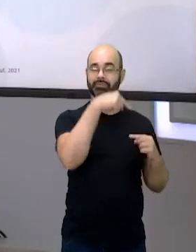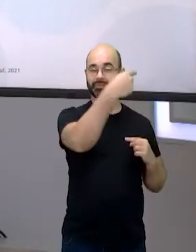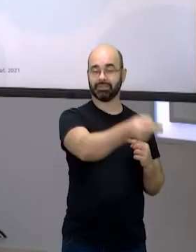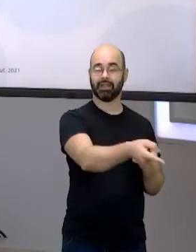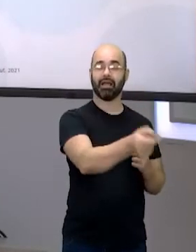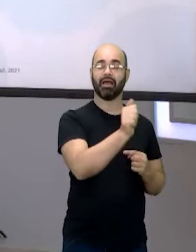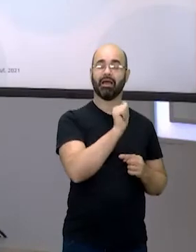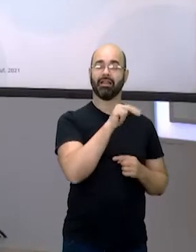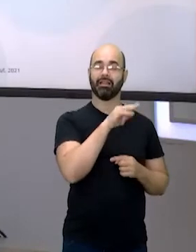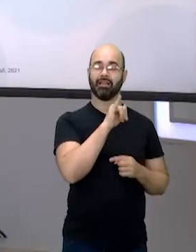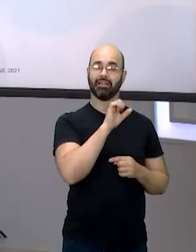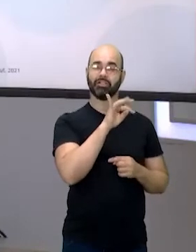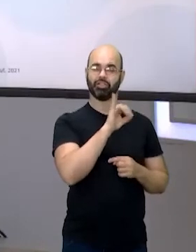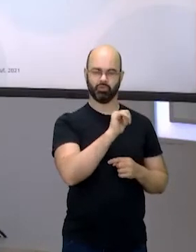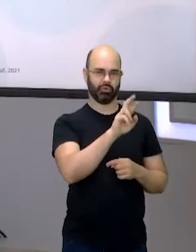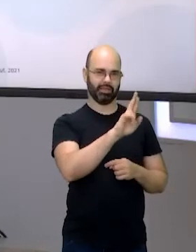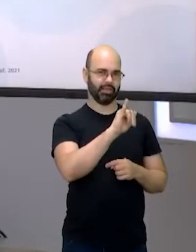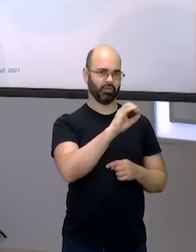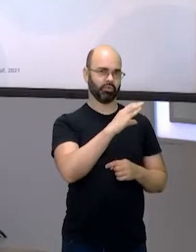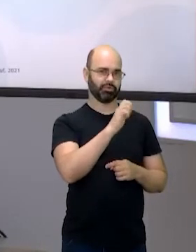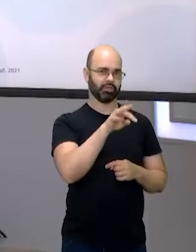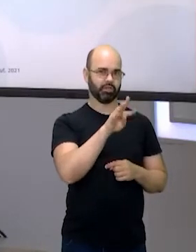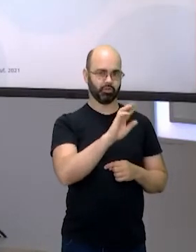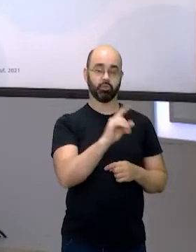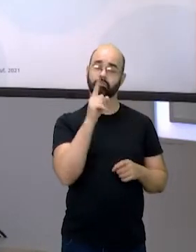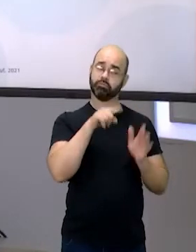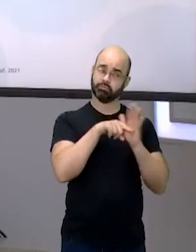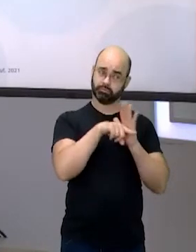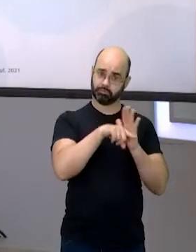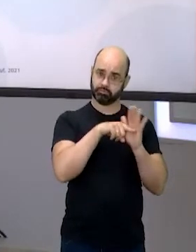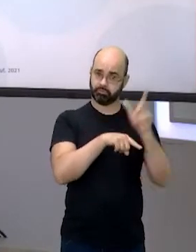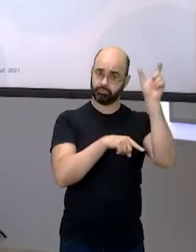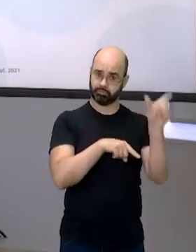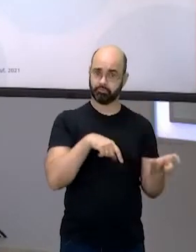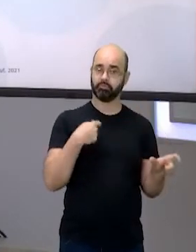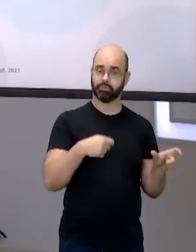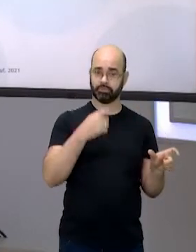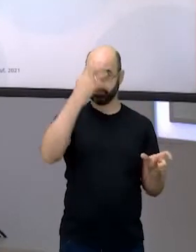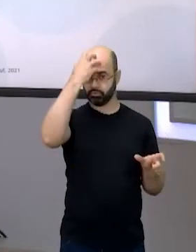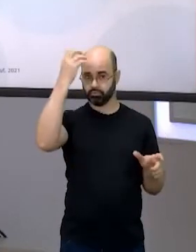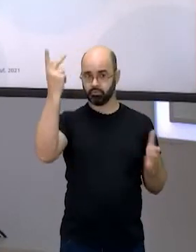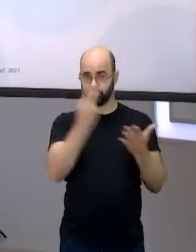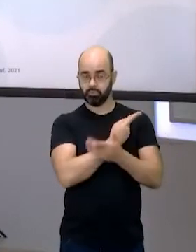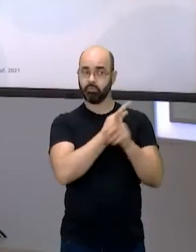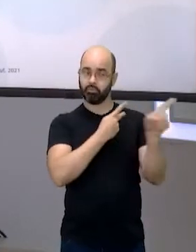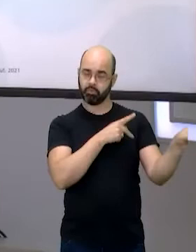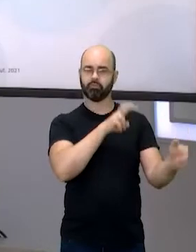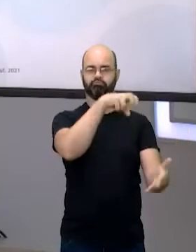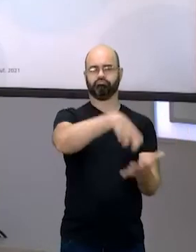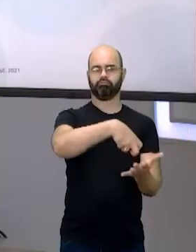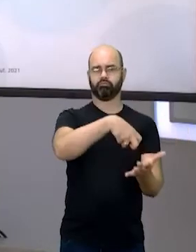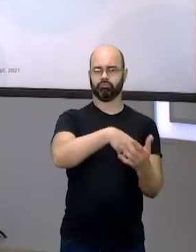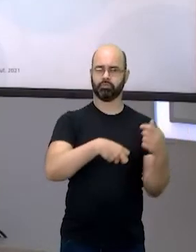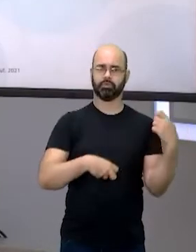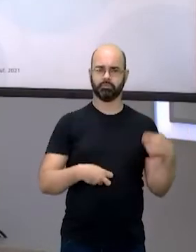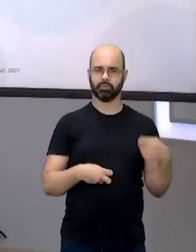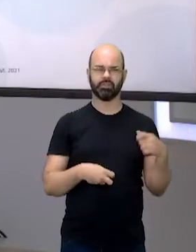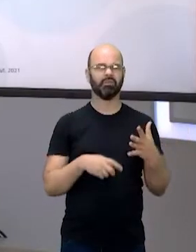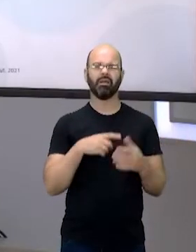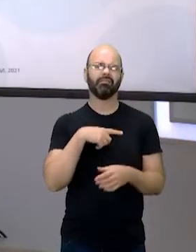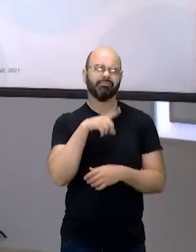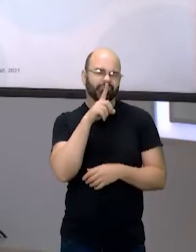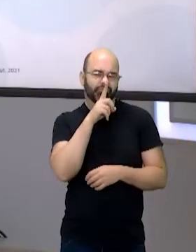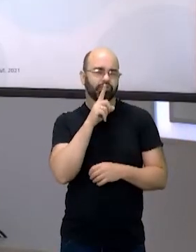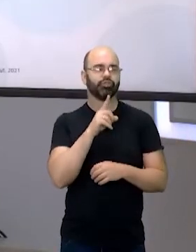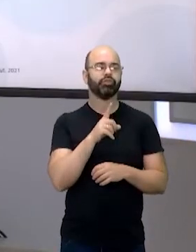Ou seja, em tese ele deveria ser investigado e os culpados punidos. Mas isso é varrido para baixo do pano como